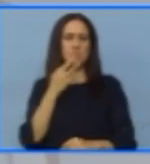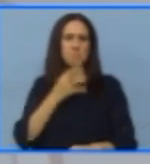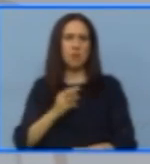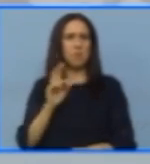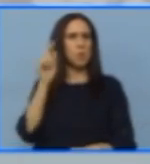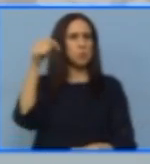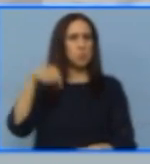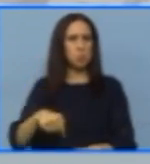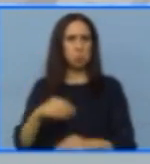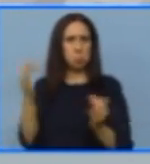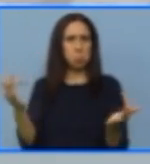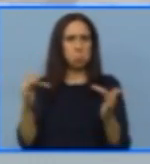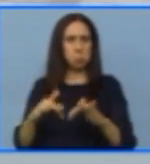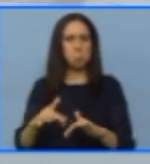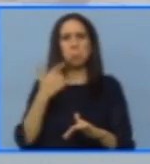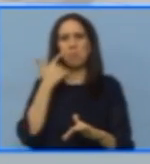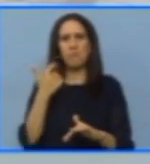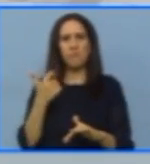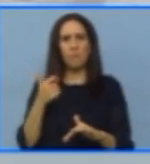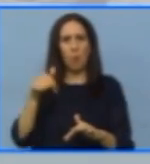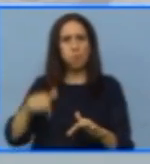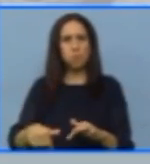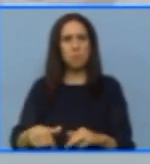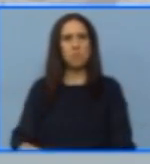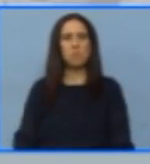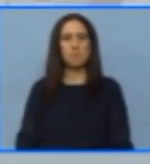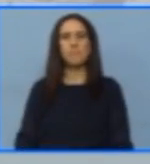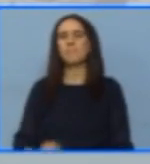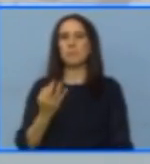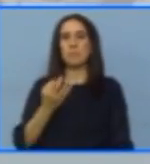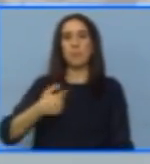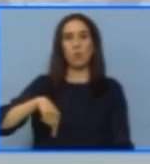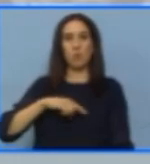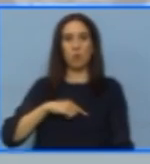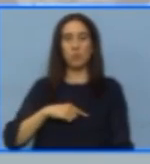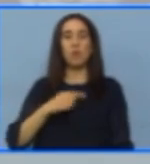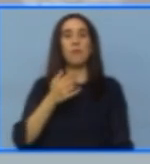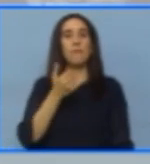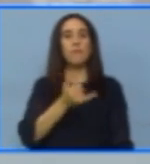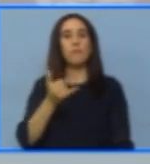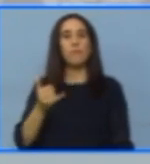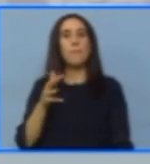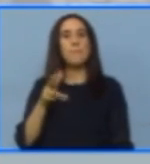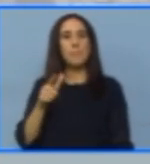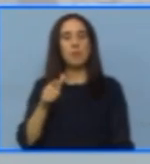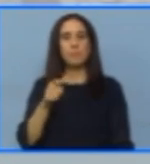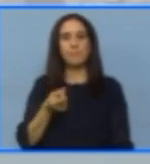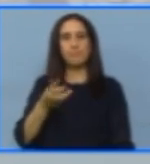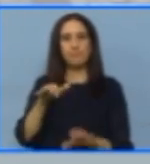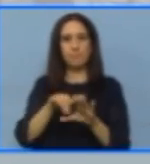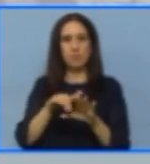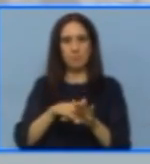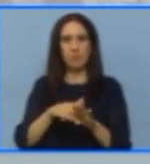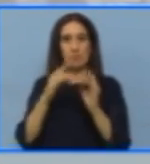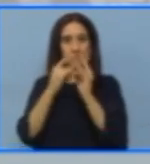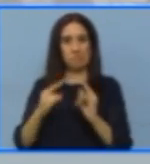Sul. Acredito que seja imediata. Sim, nós temos 22 mil participantes no acampamento que vêm de todos os